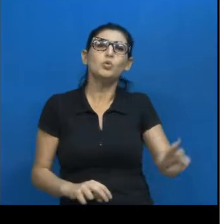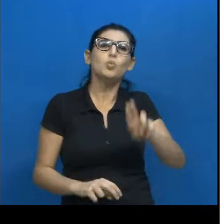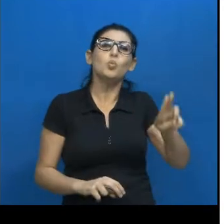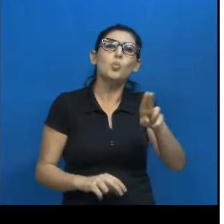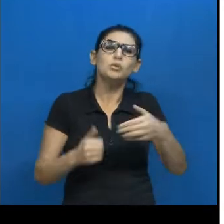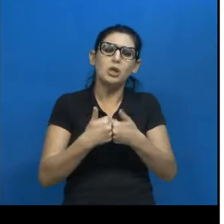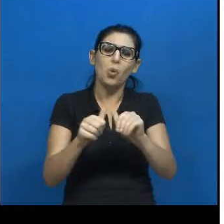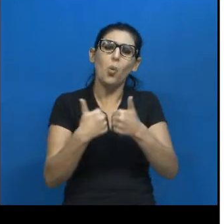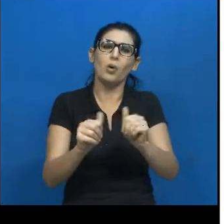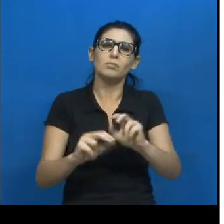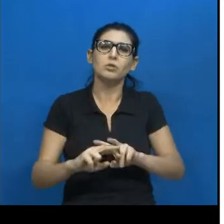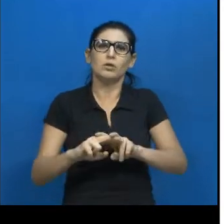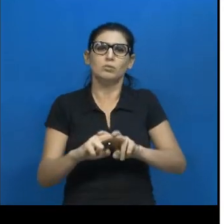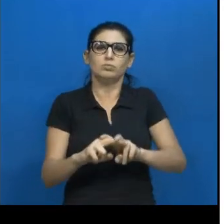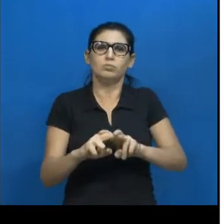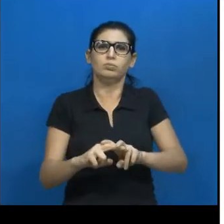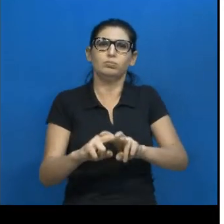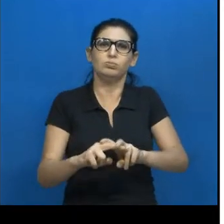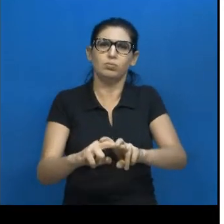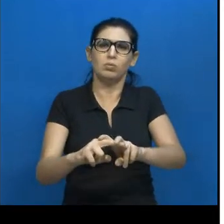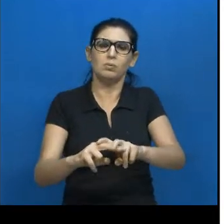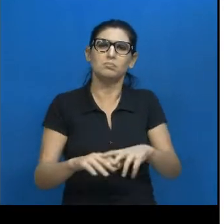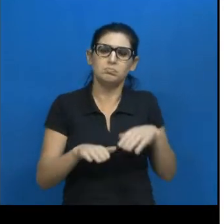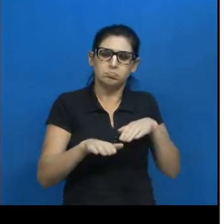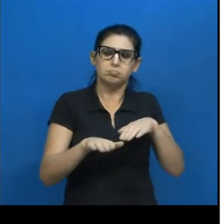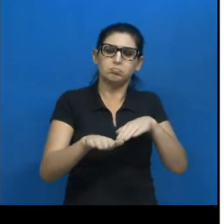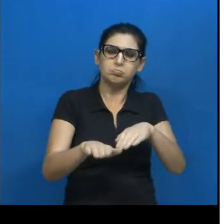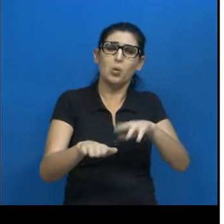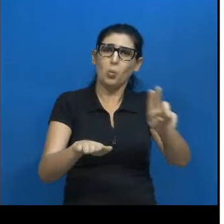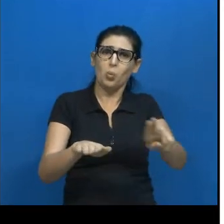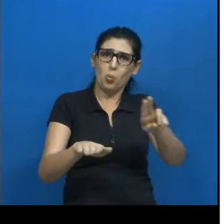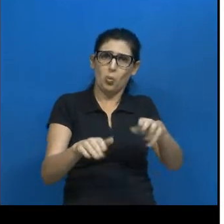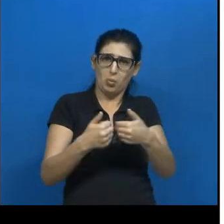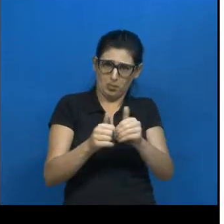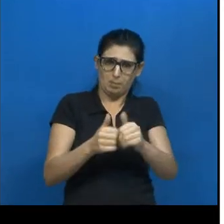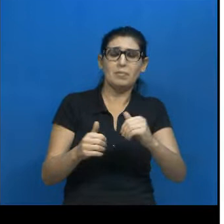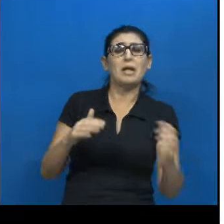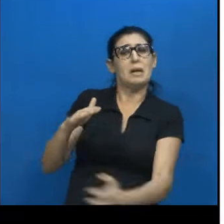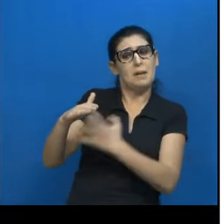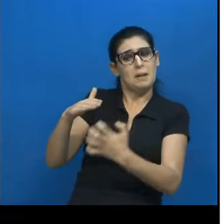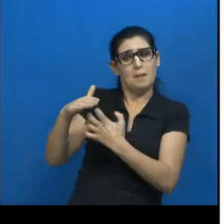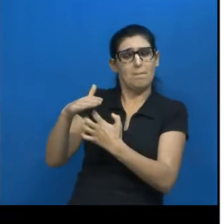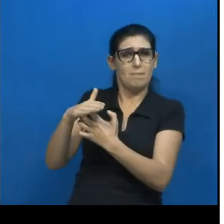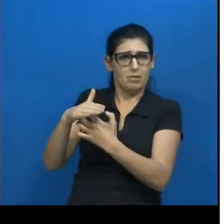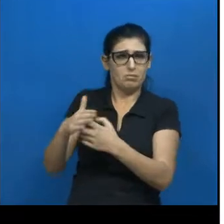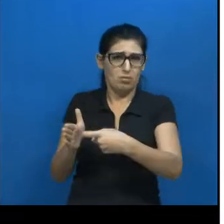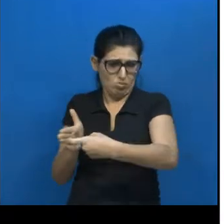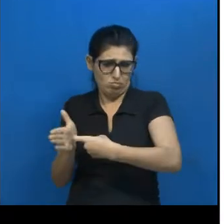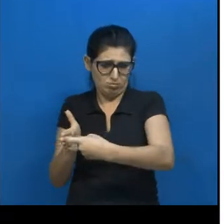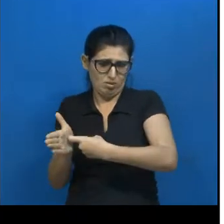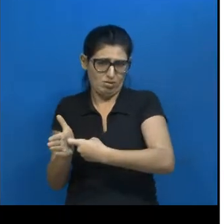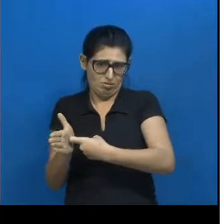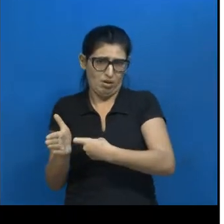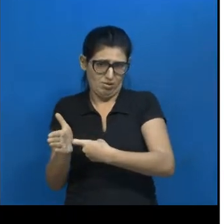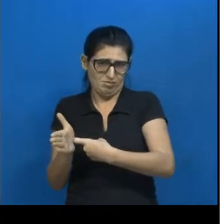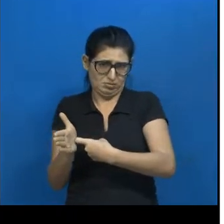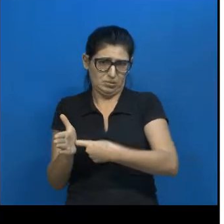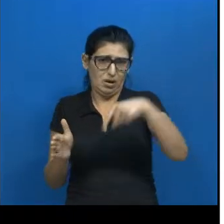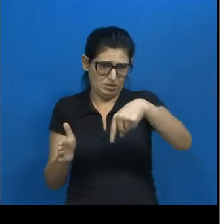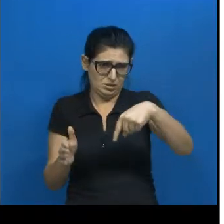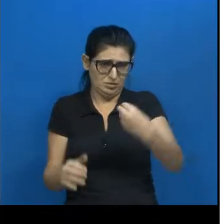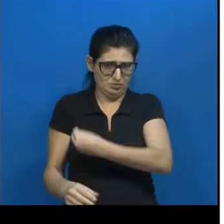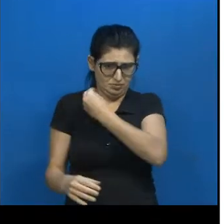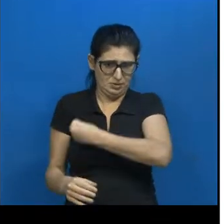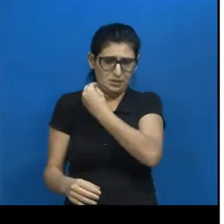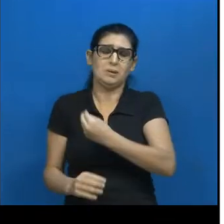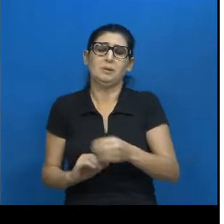gente pegou a empresa contratada para fazer o serviço, o representante técnico está aqui, depois na hora que ele